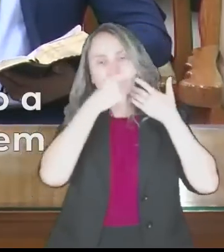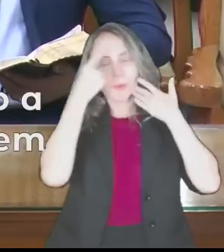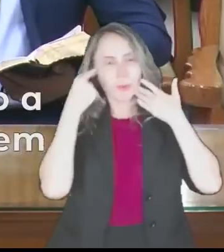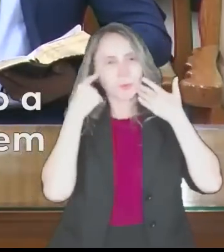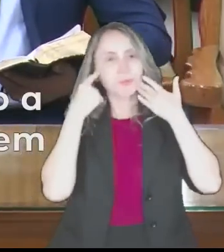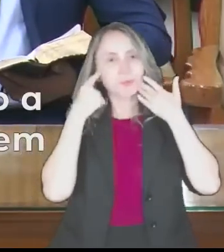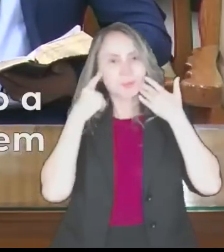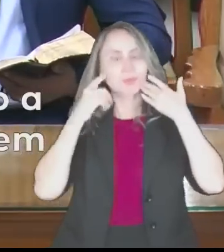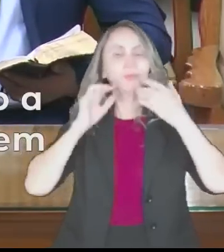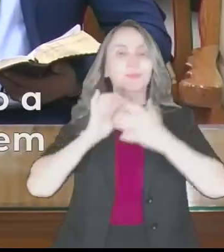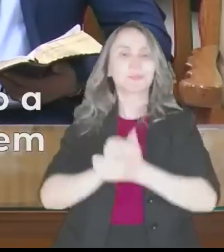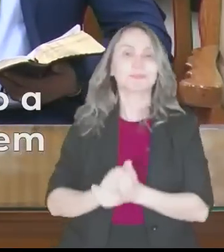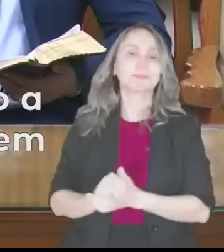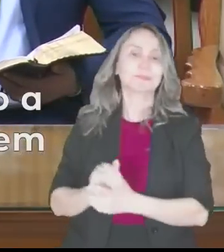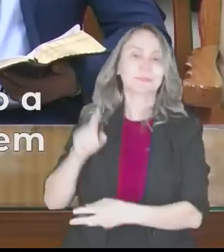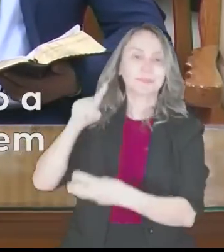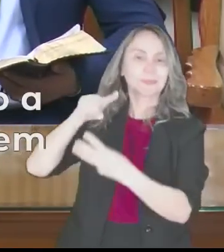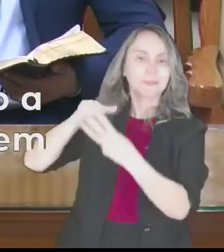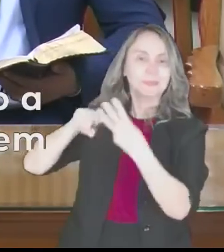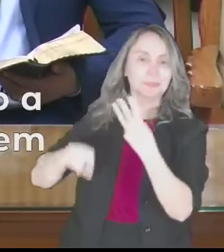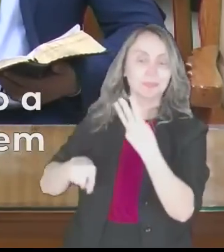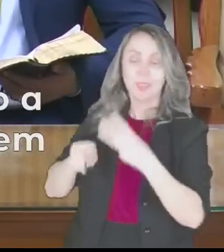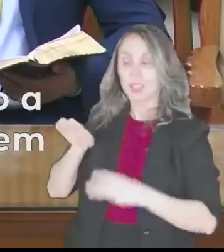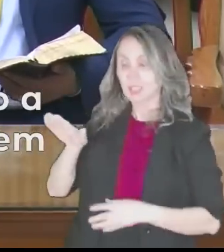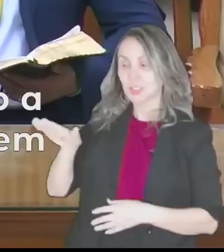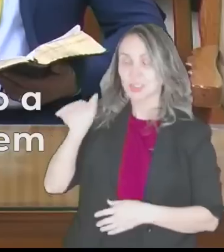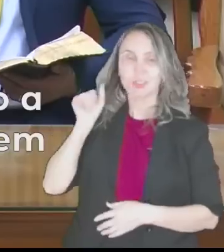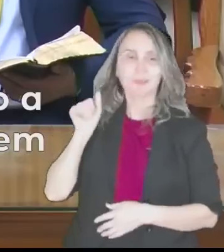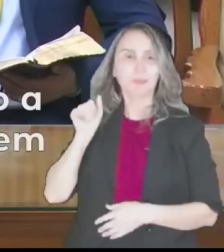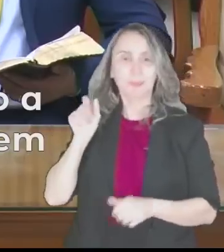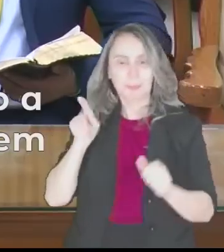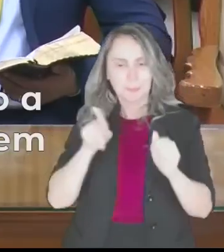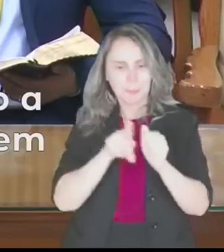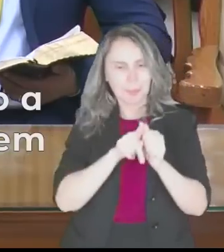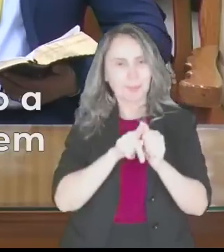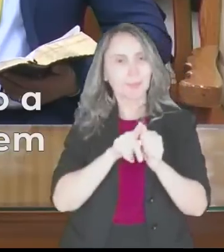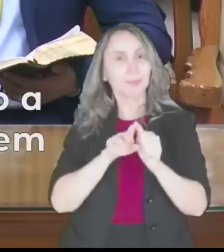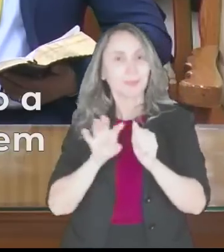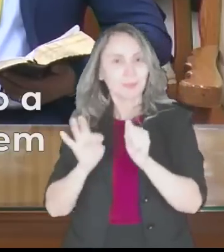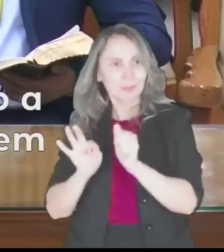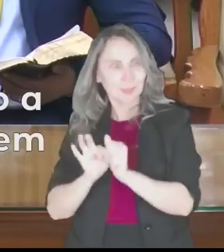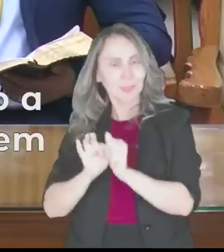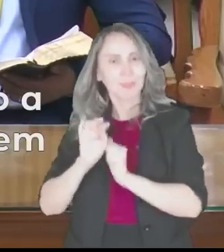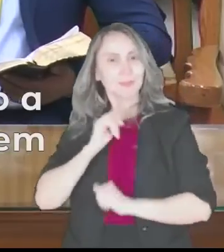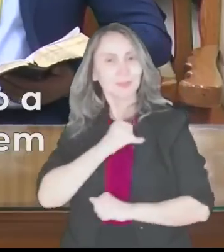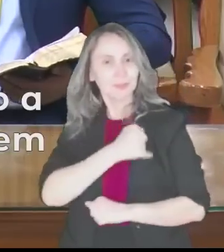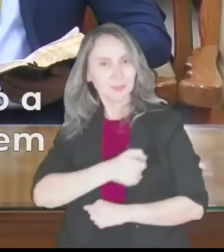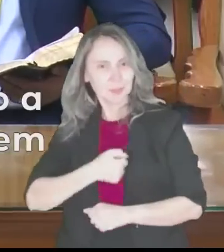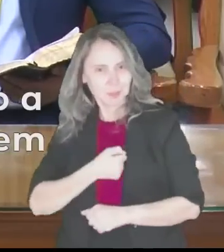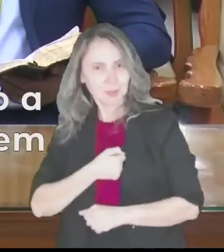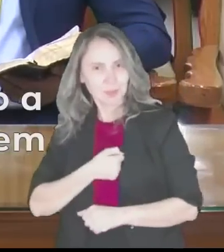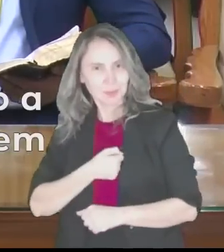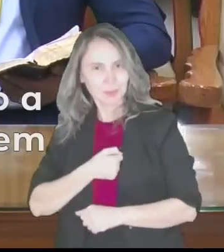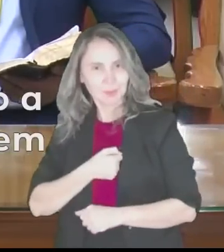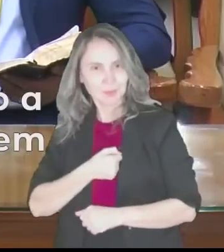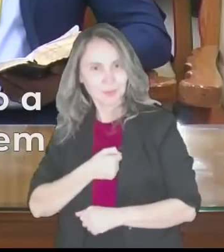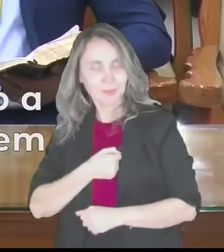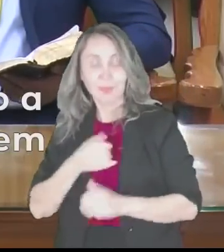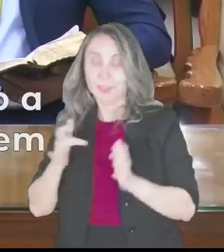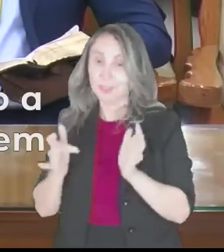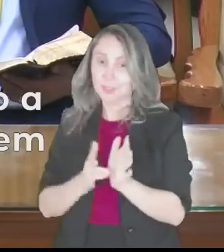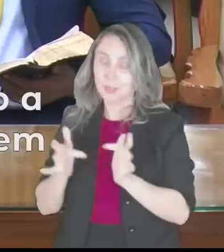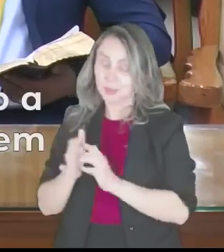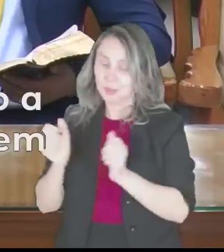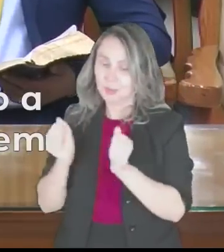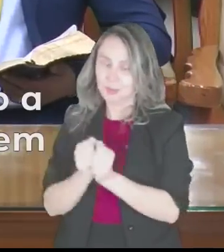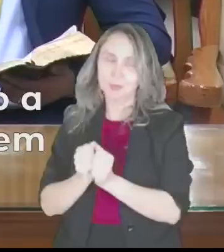quem? Pedro, Tiago e João. E os levou sós, em particular.